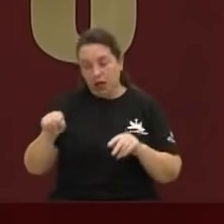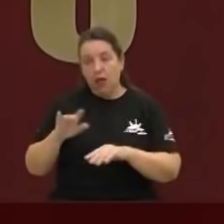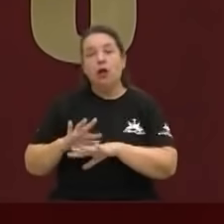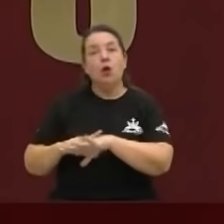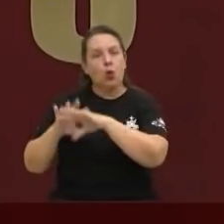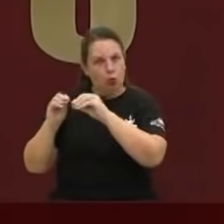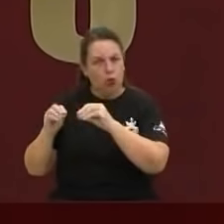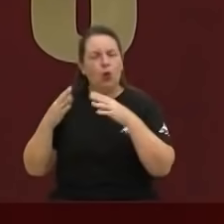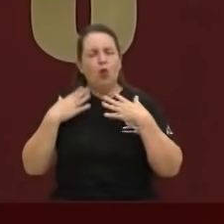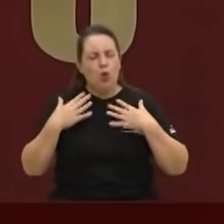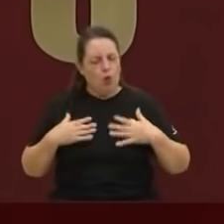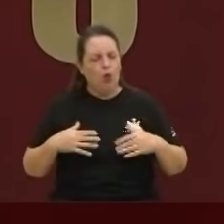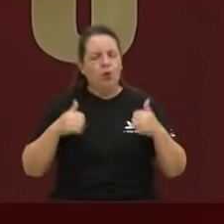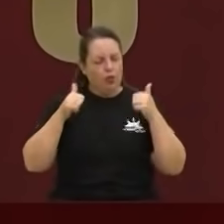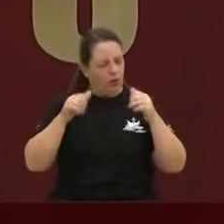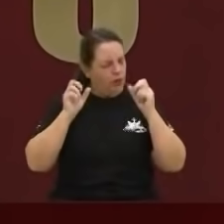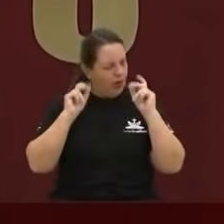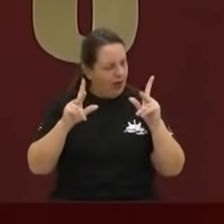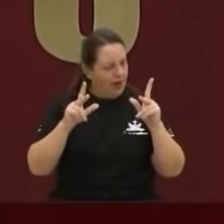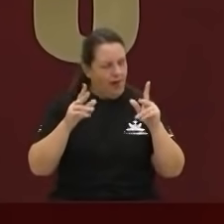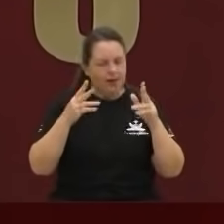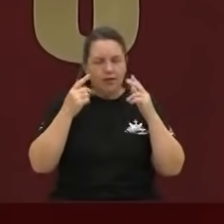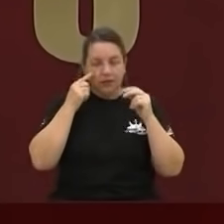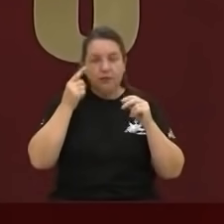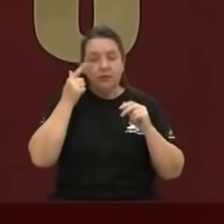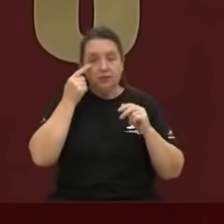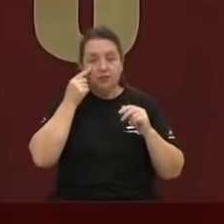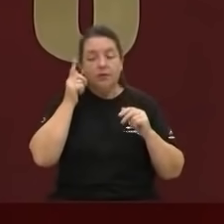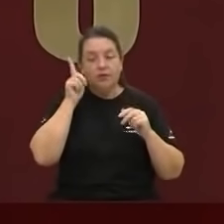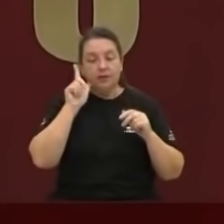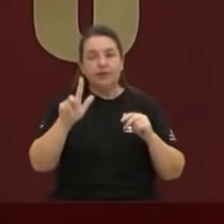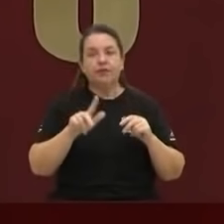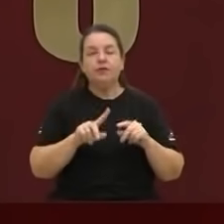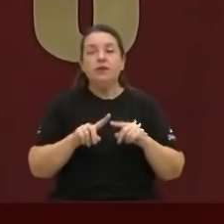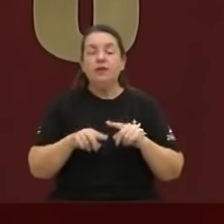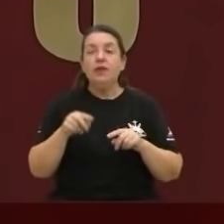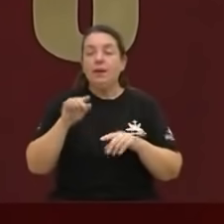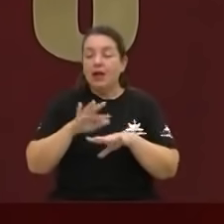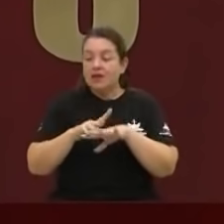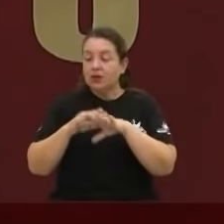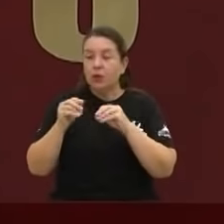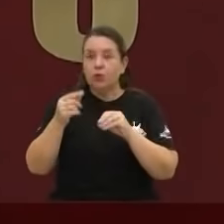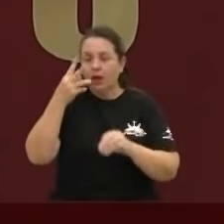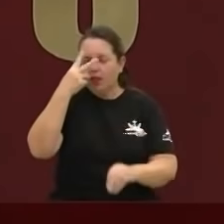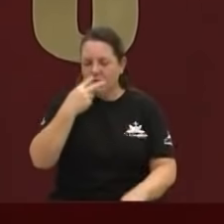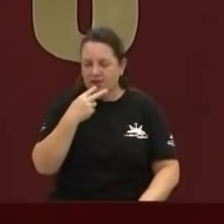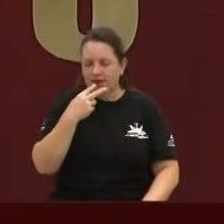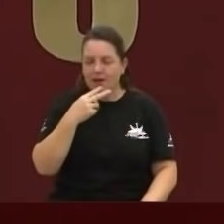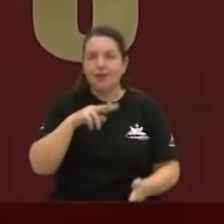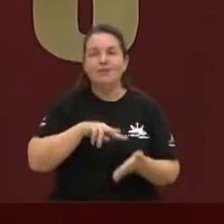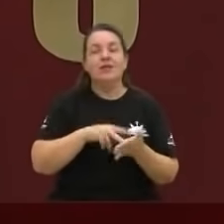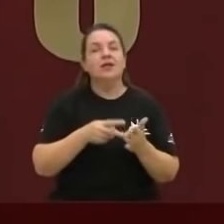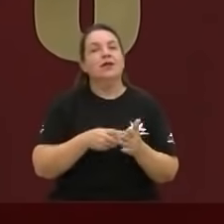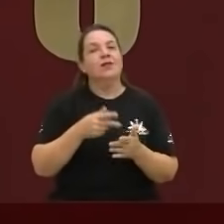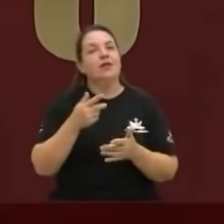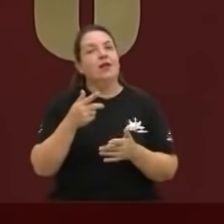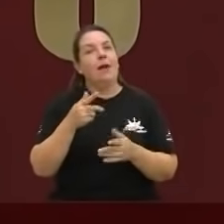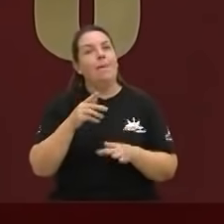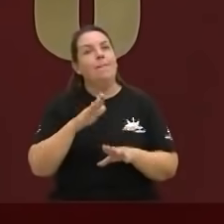cego fisicamente, mas a cura da cegueira quer nos dizer algo